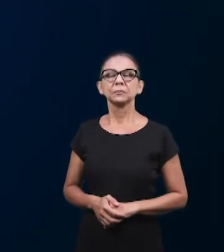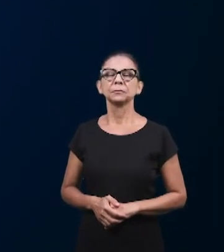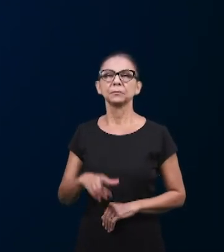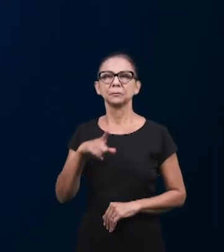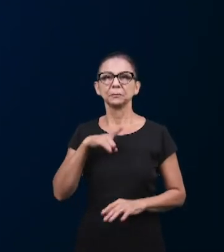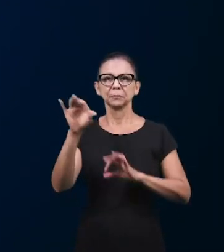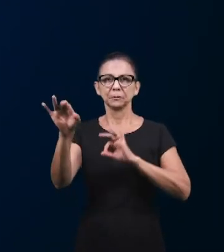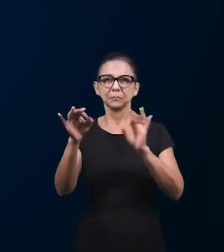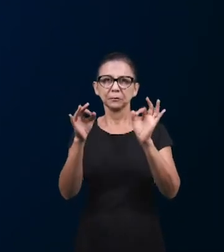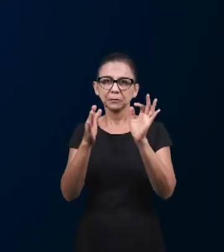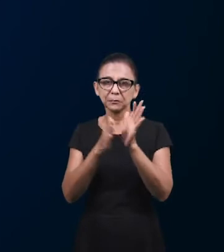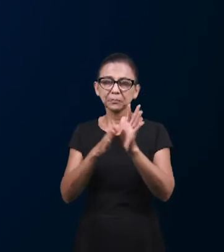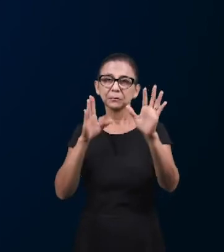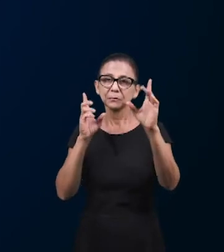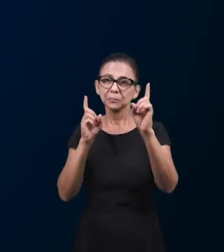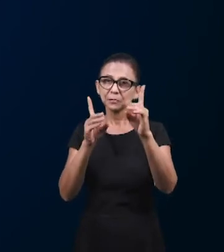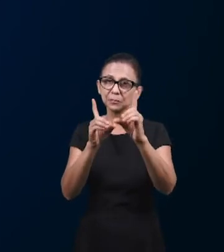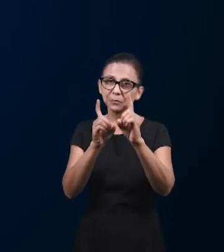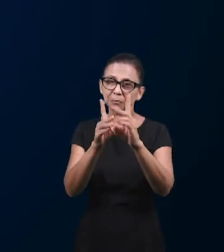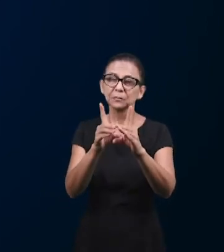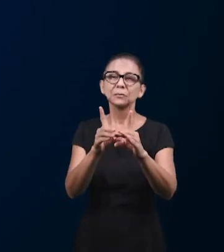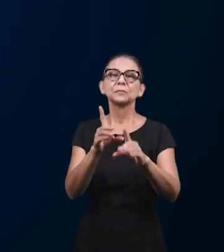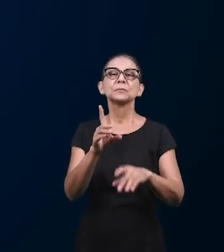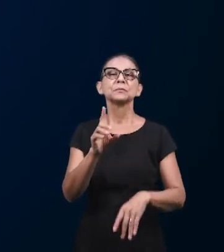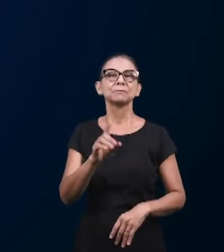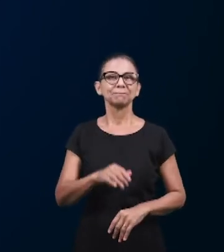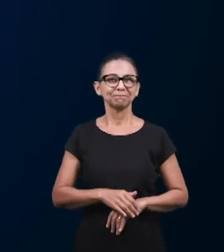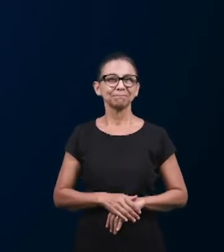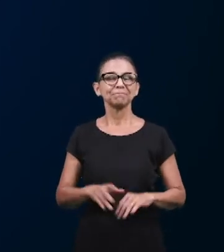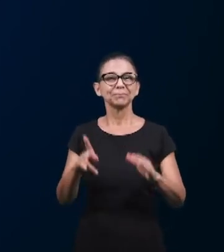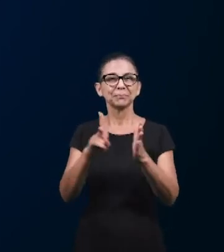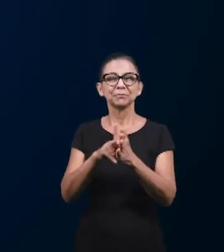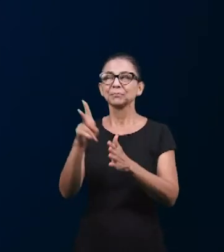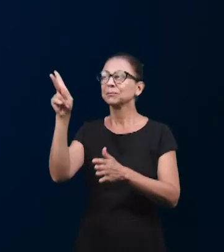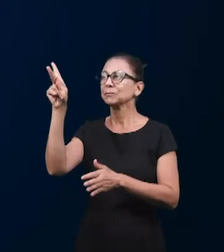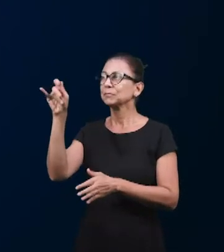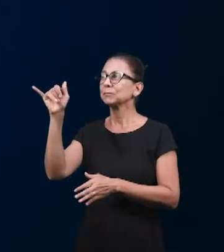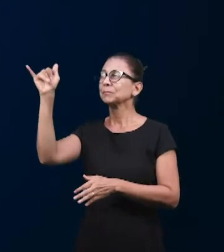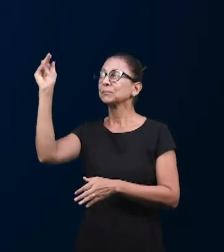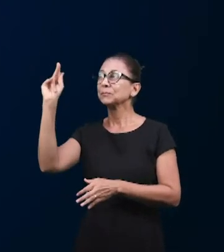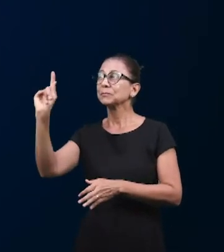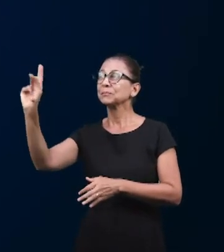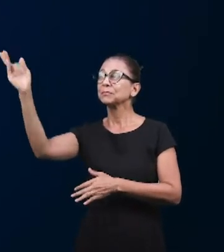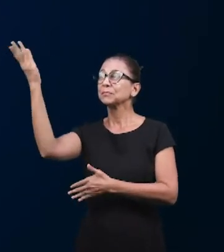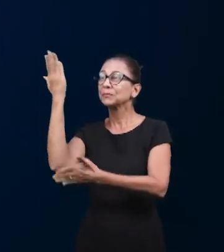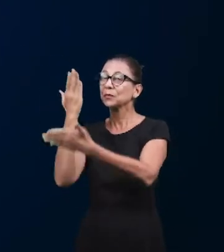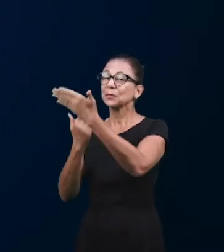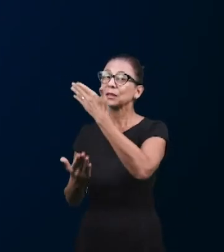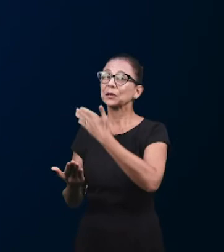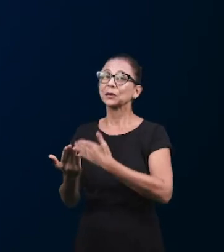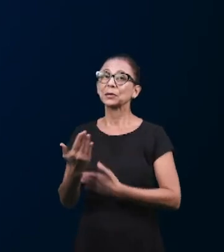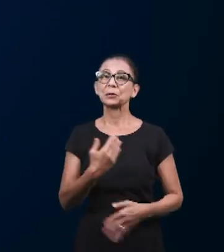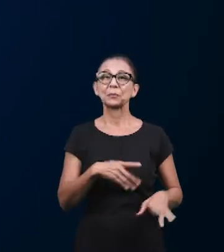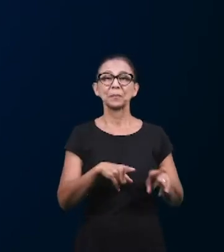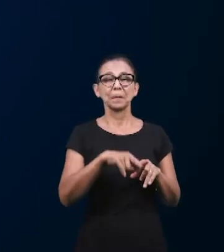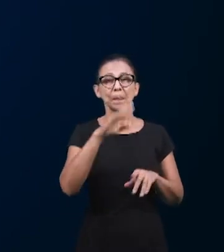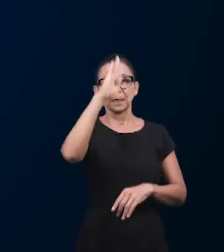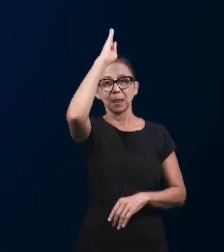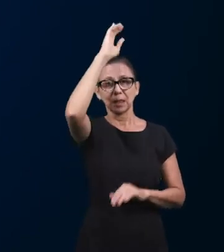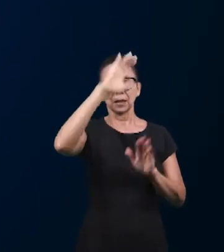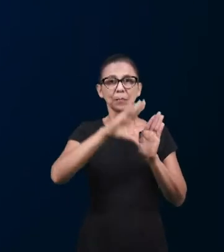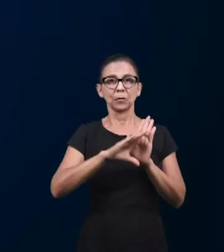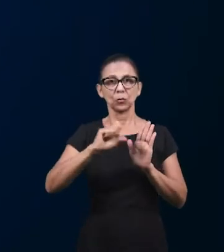um projeto, a uma doutrina. Doutrina essa que veio do Pai, que veio da eternidade. E também em